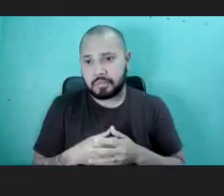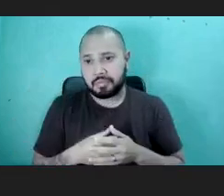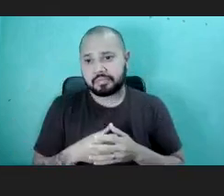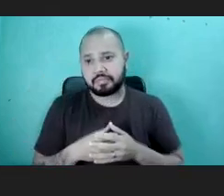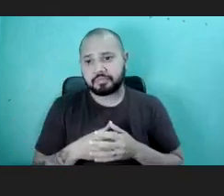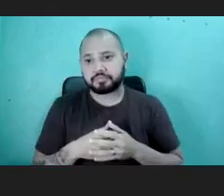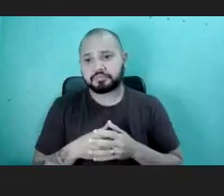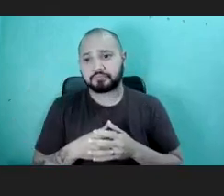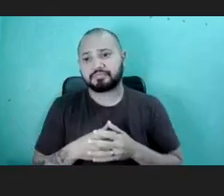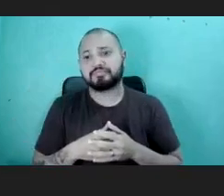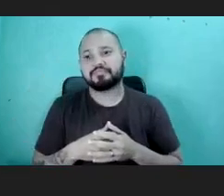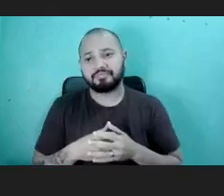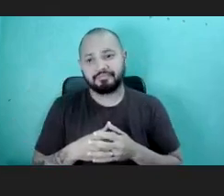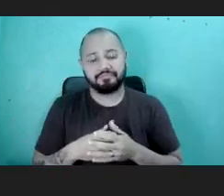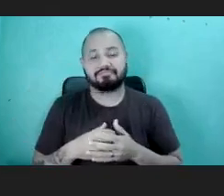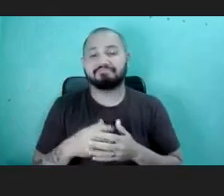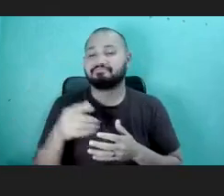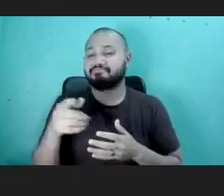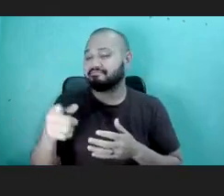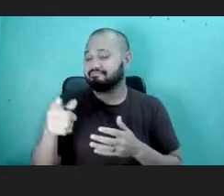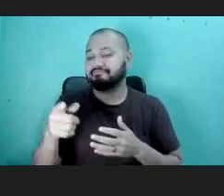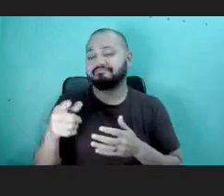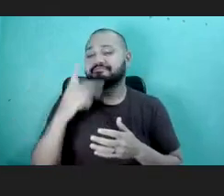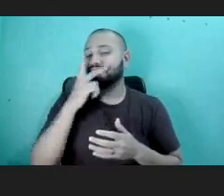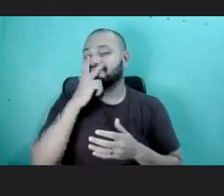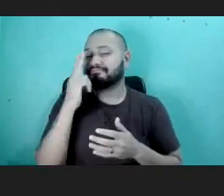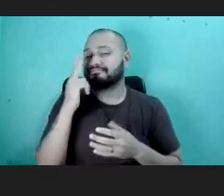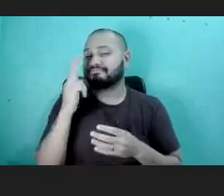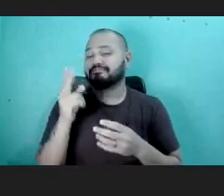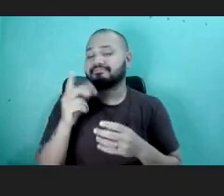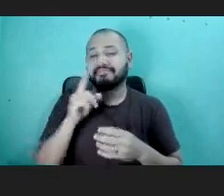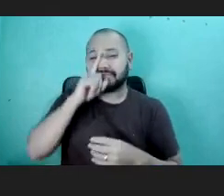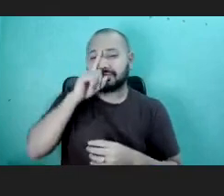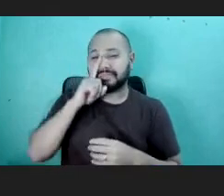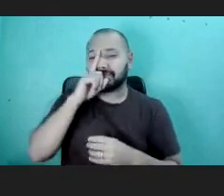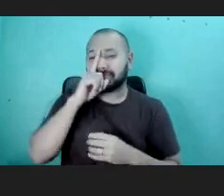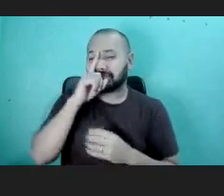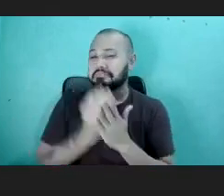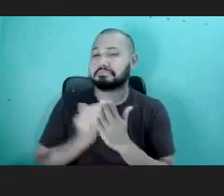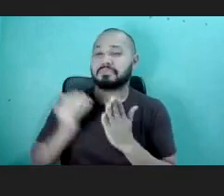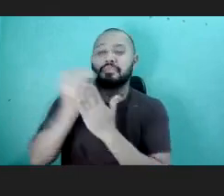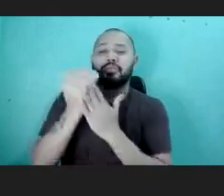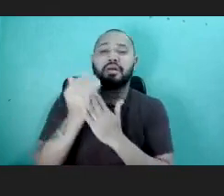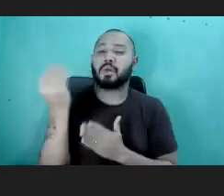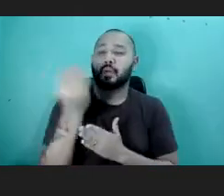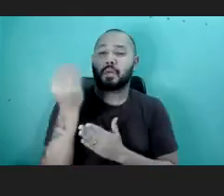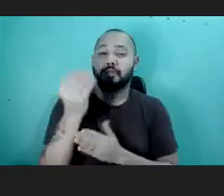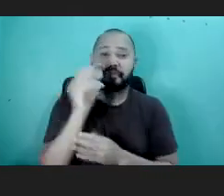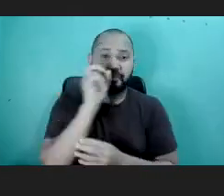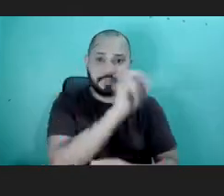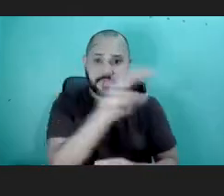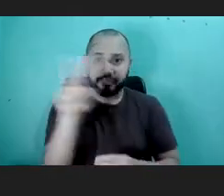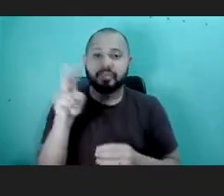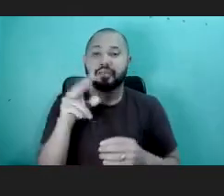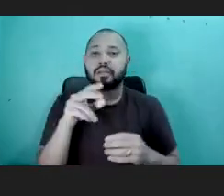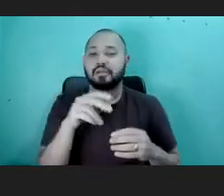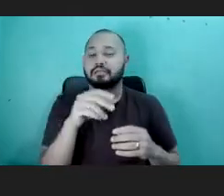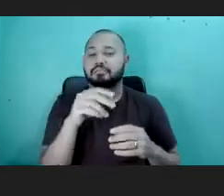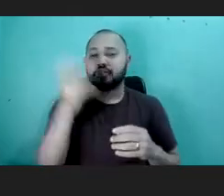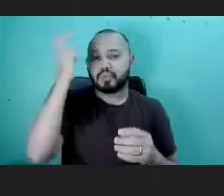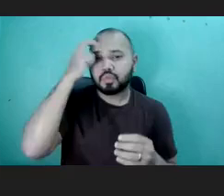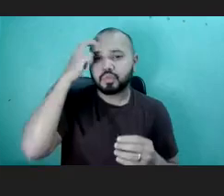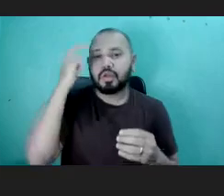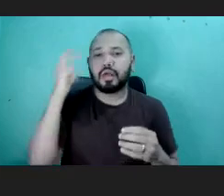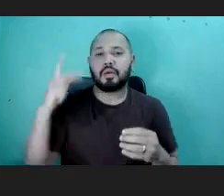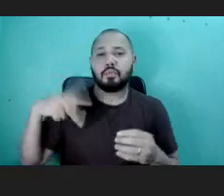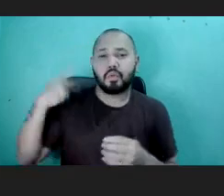Eu acho que o maior perigo disso é que, socialmente falando, algumas experiências que são produzidas em contextos culturais, em contextos